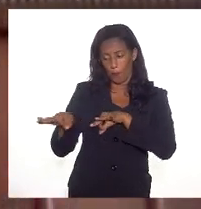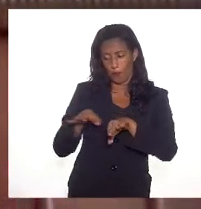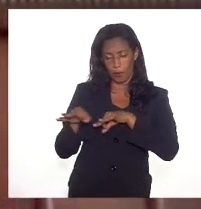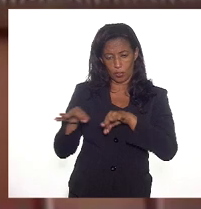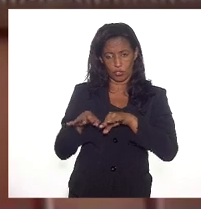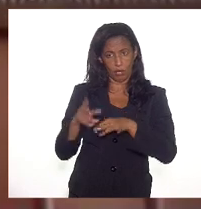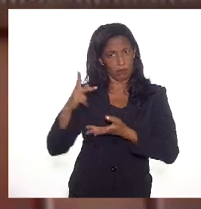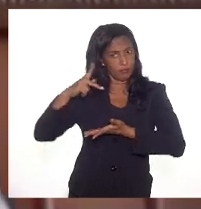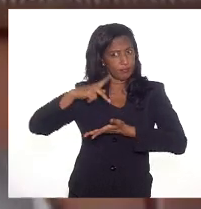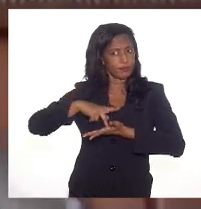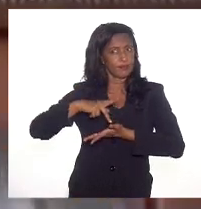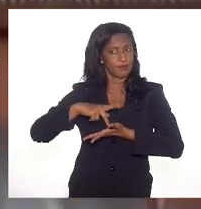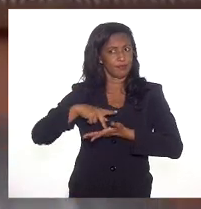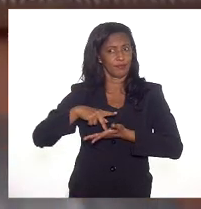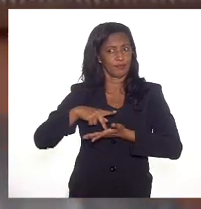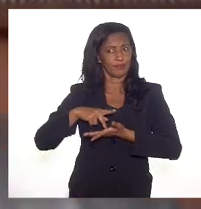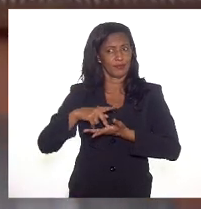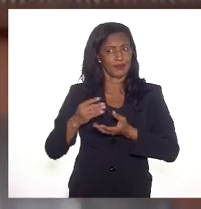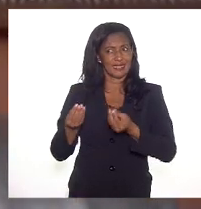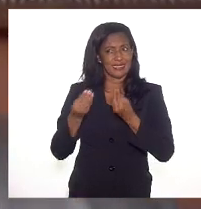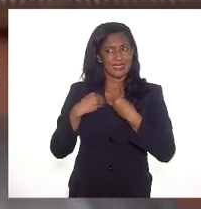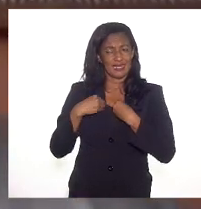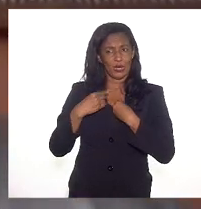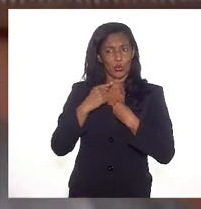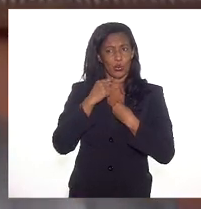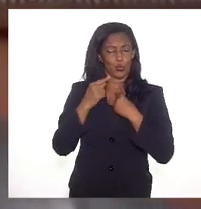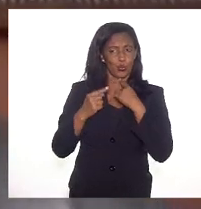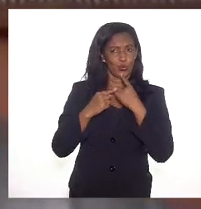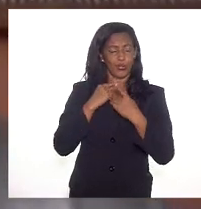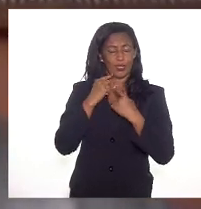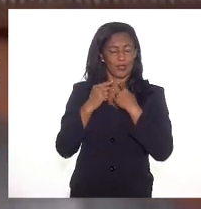de verdade deixa a gente com muita dúvida, porque